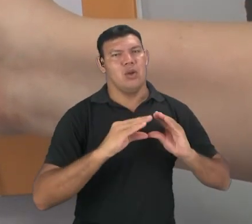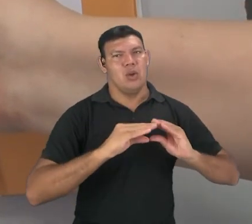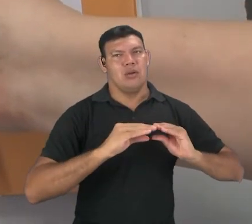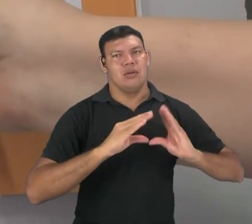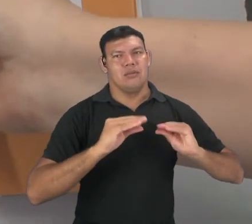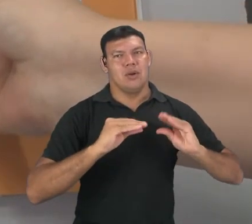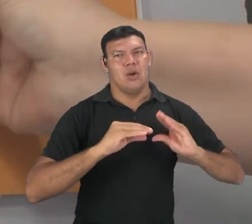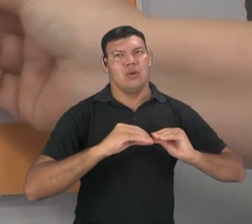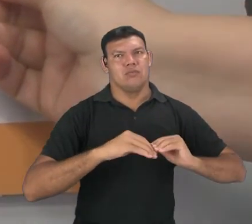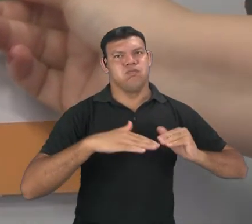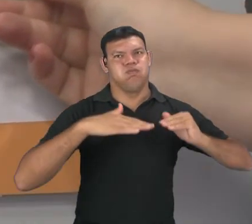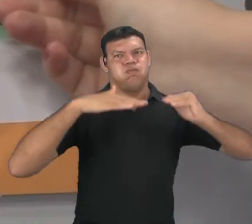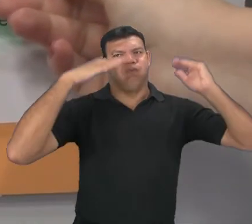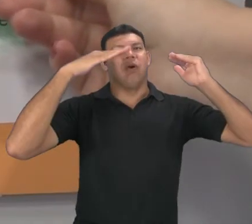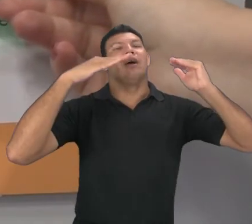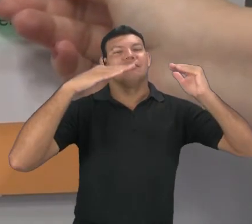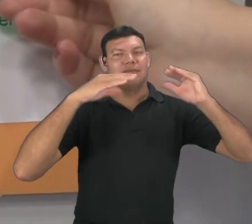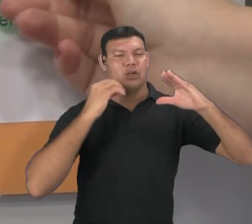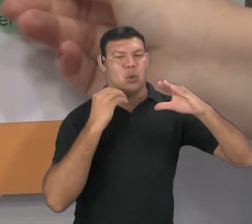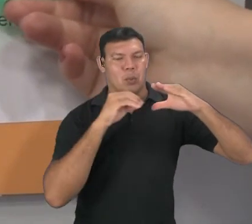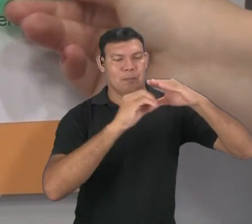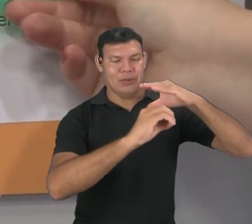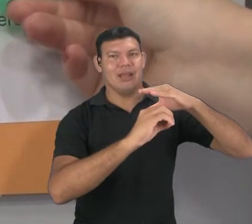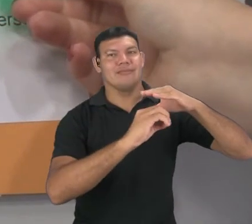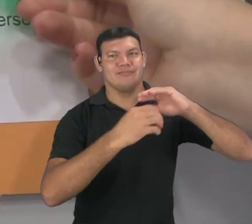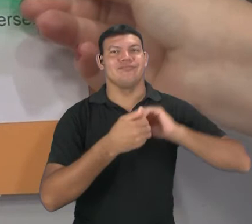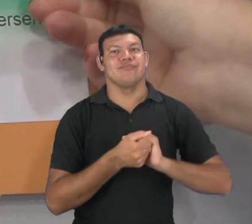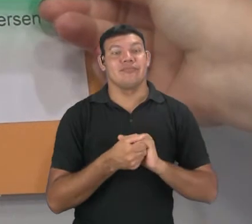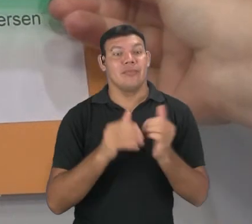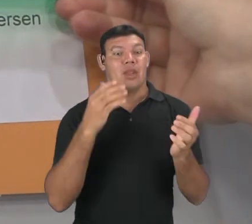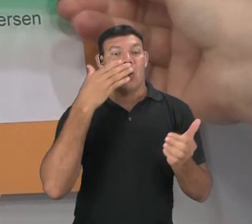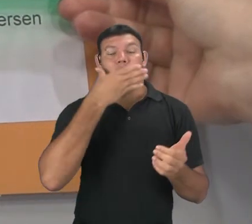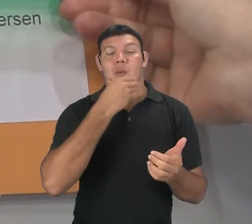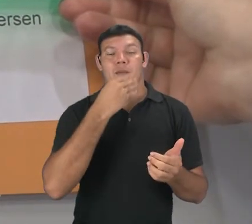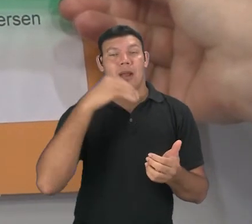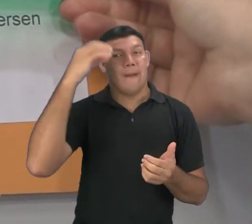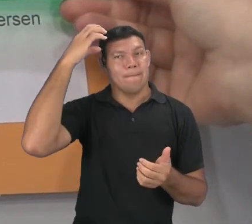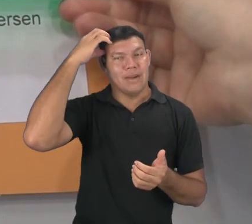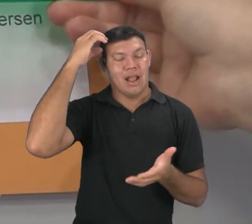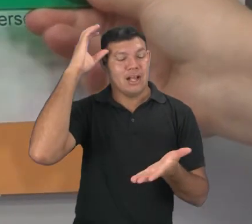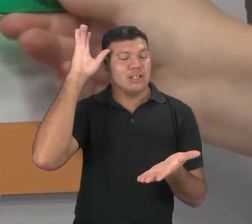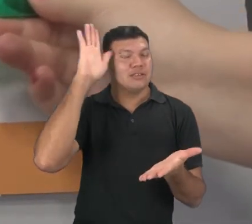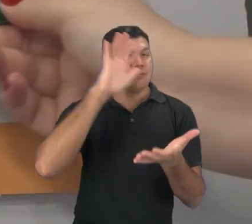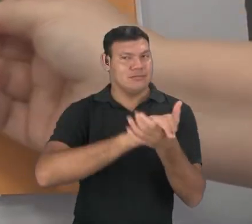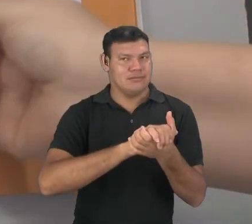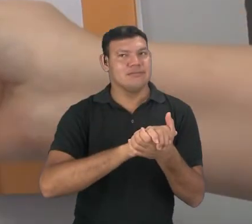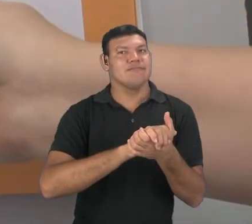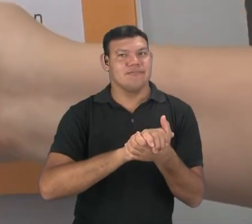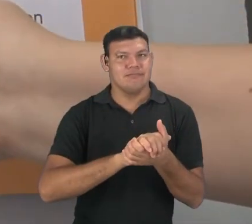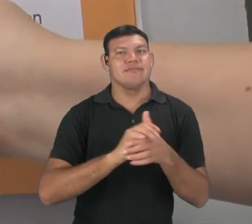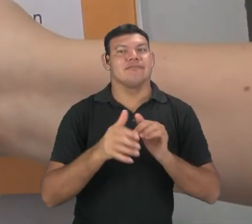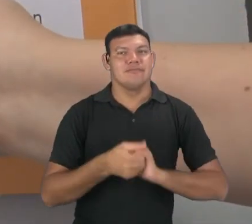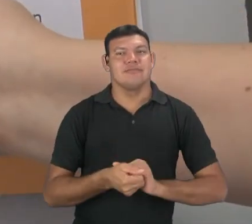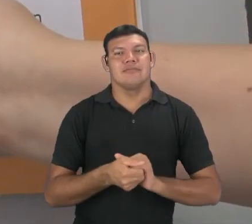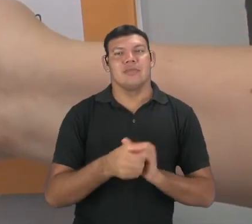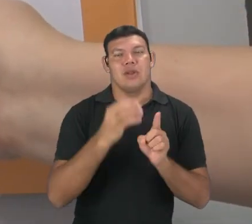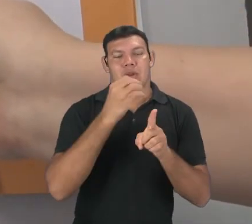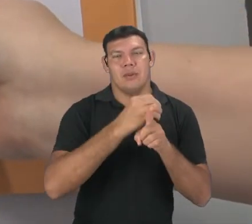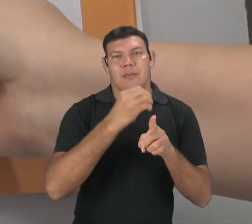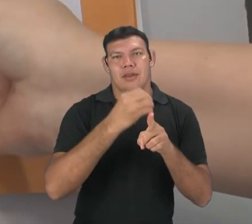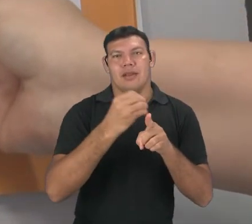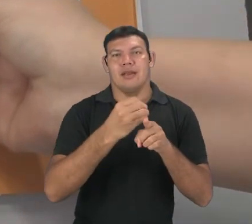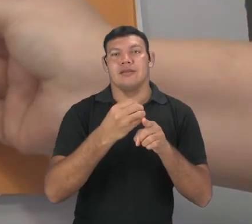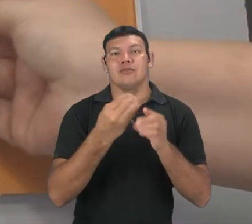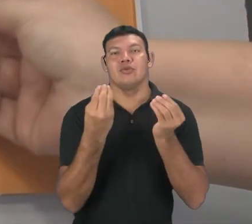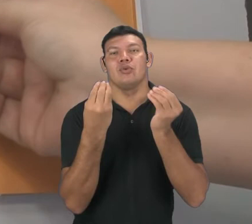colchões. O príncipe casou com a princesa, feliz da vida, e a ervilha foi enviada para o museu